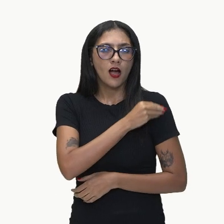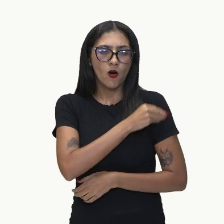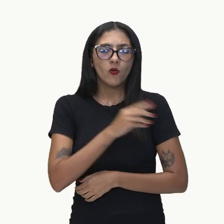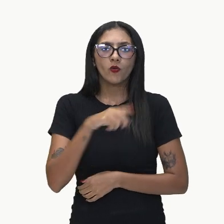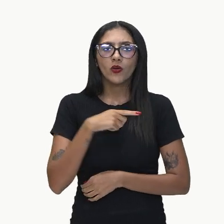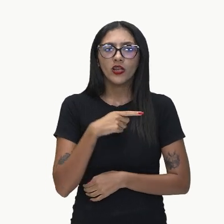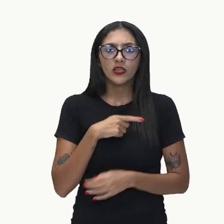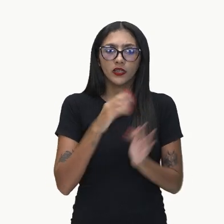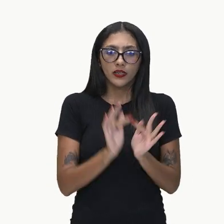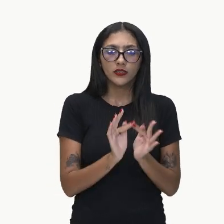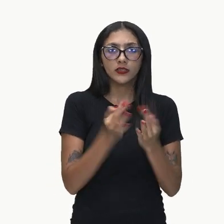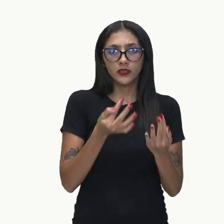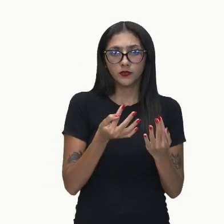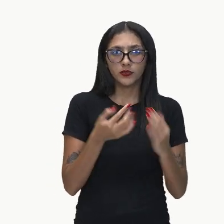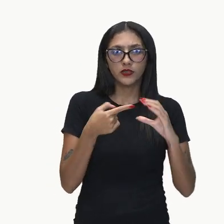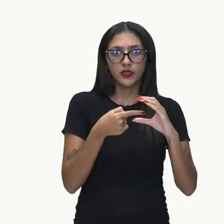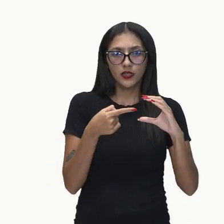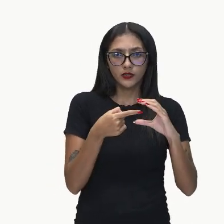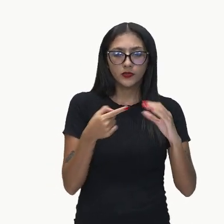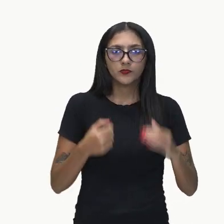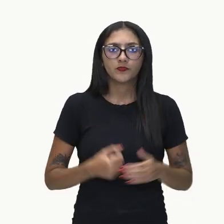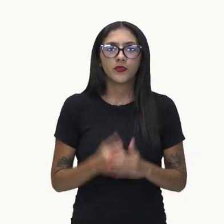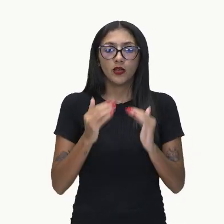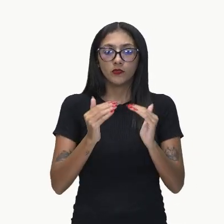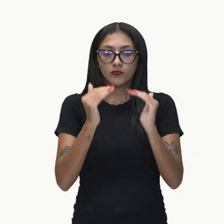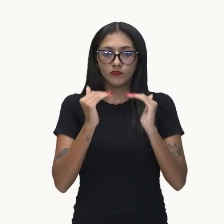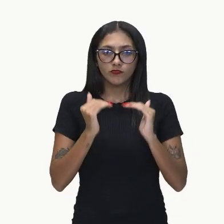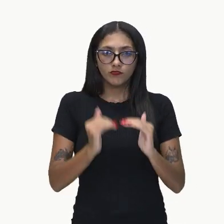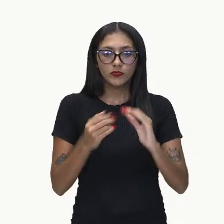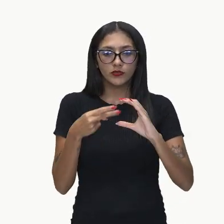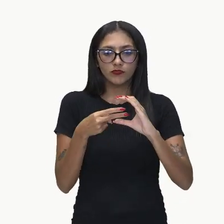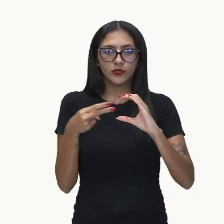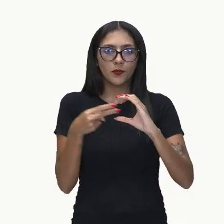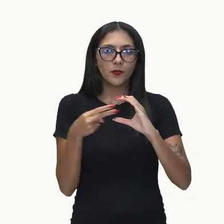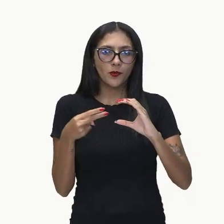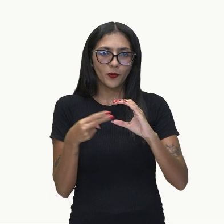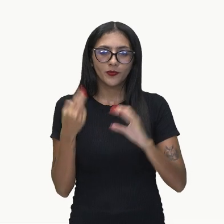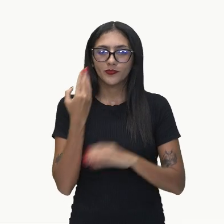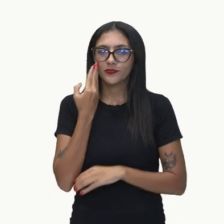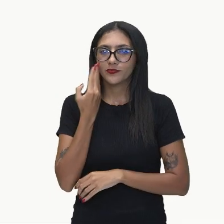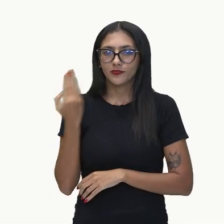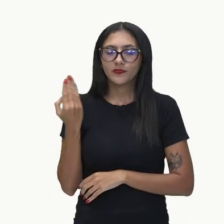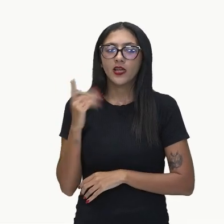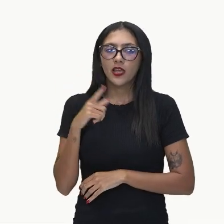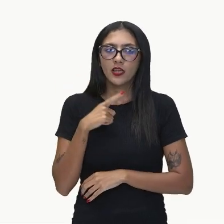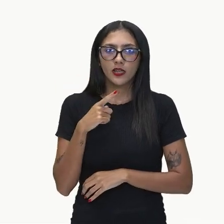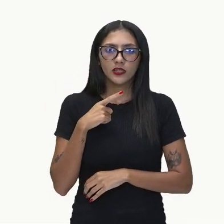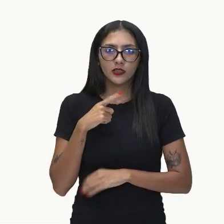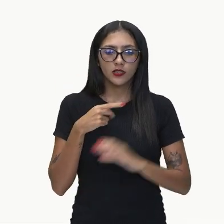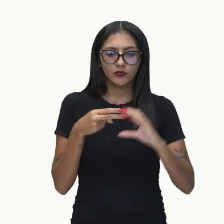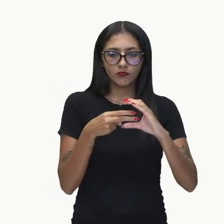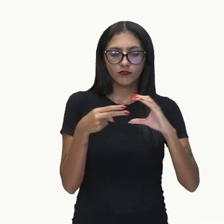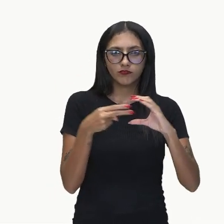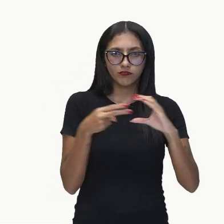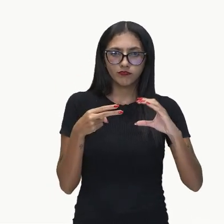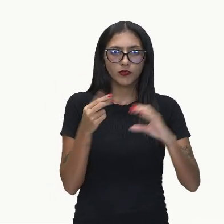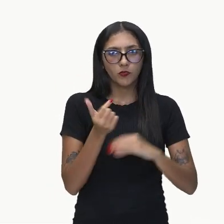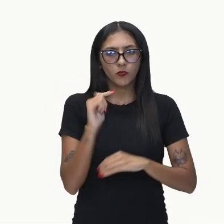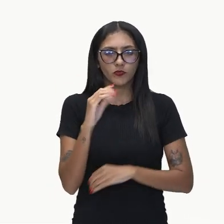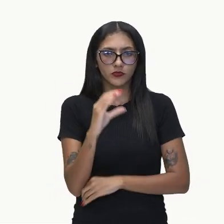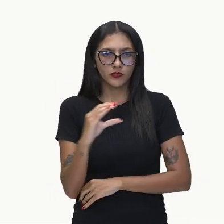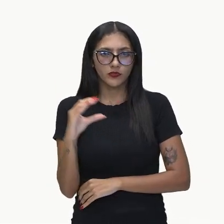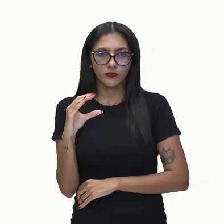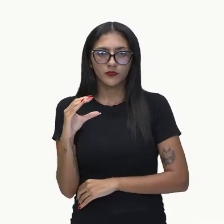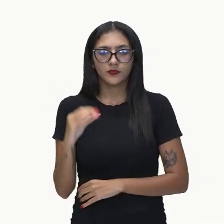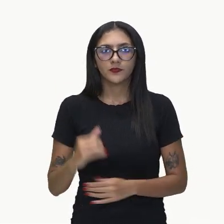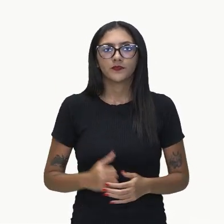carbono saturado, enol, carbono insaturado. Esse carbono aqui, ele é um carbono insaturado.